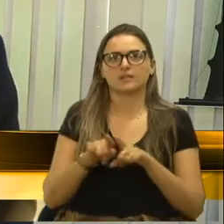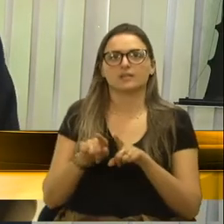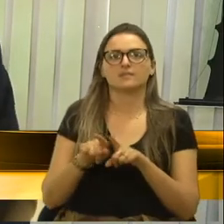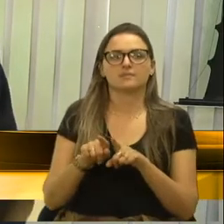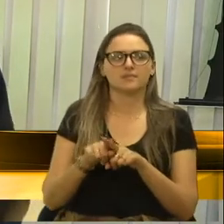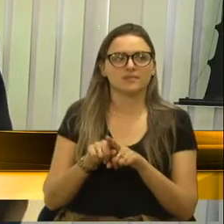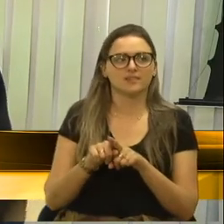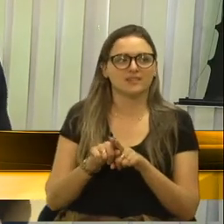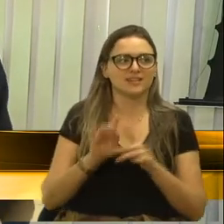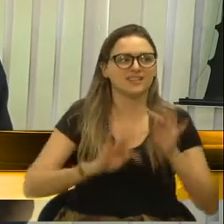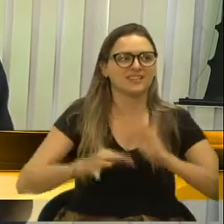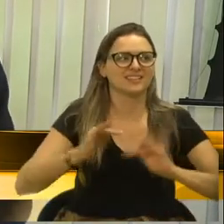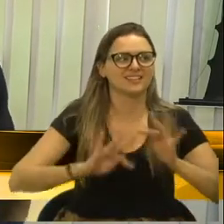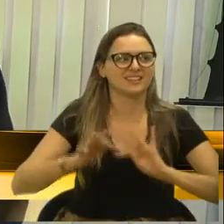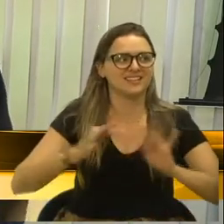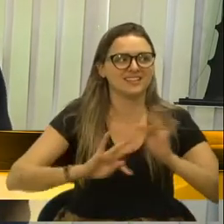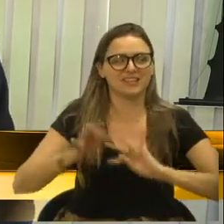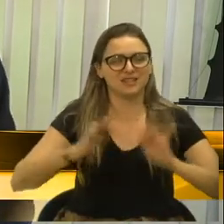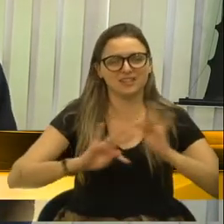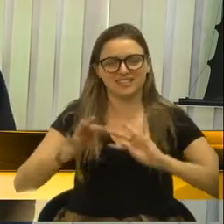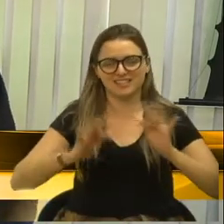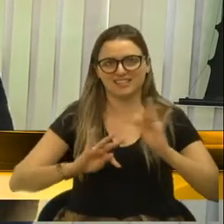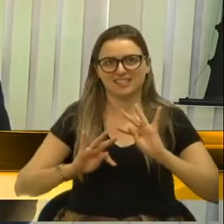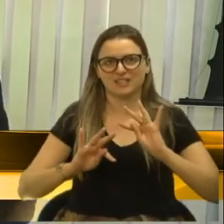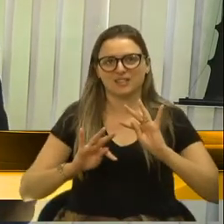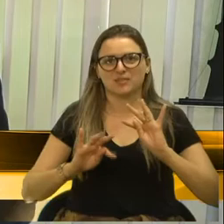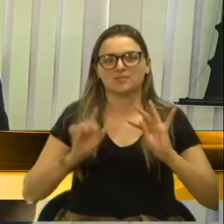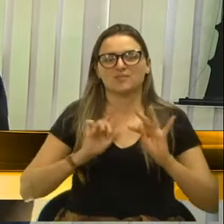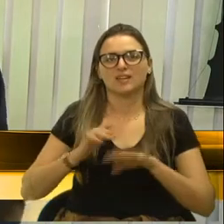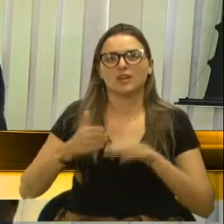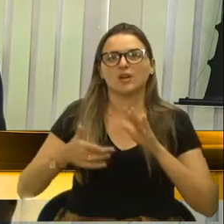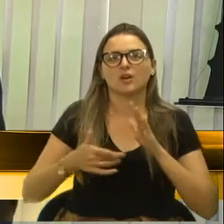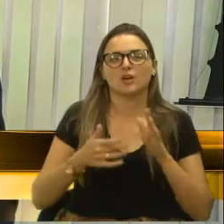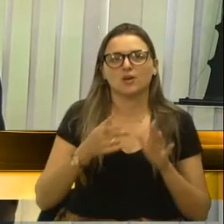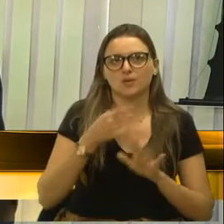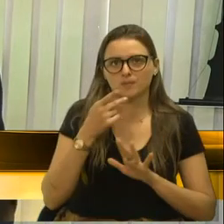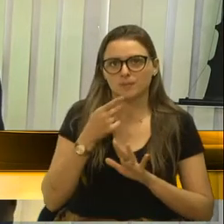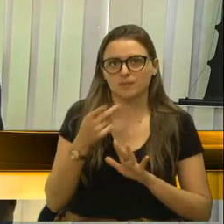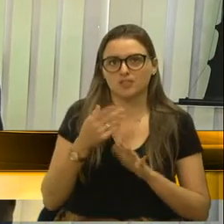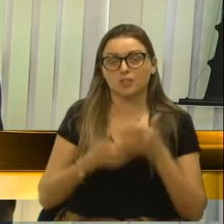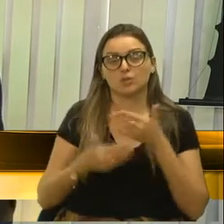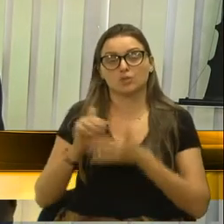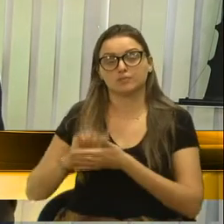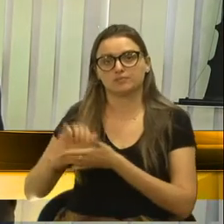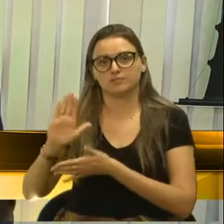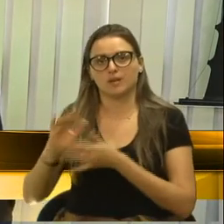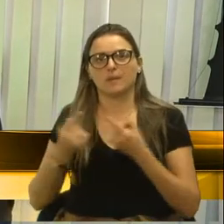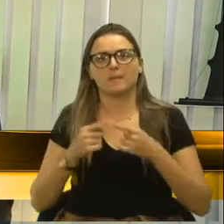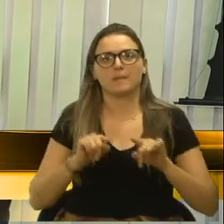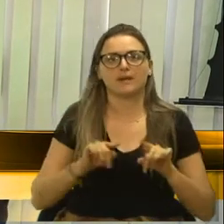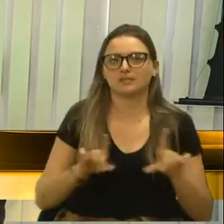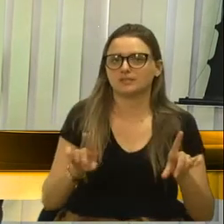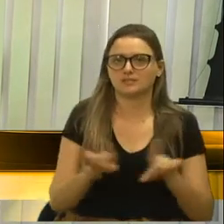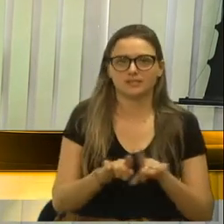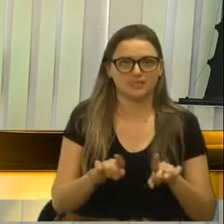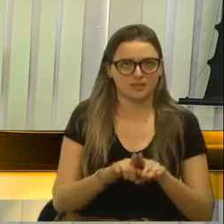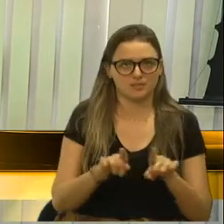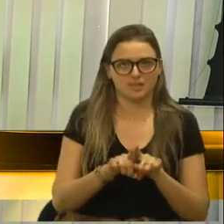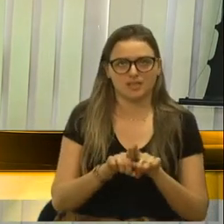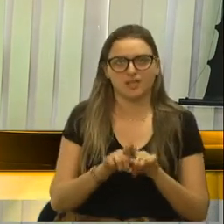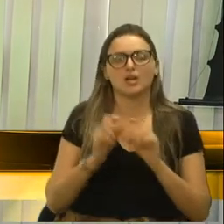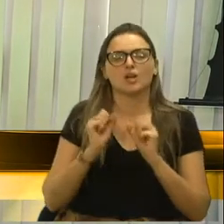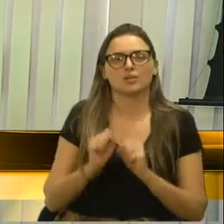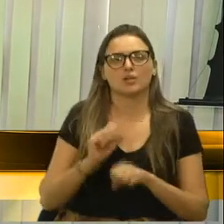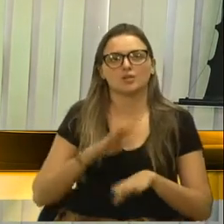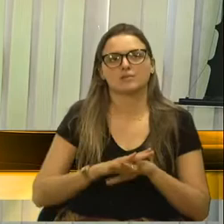estações de tratamento, cloacal, uma parte, vereador. etc. Mas também precisamos olhar para a